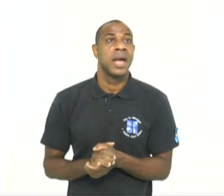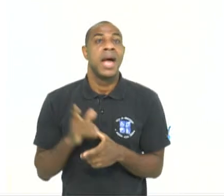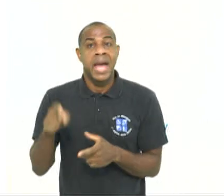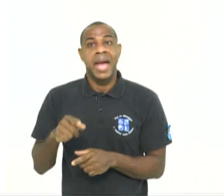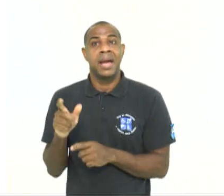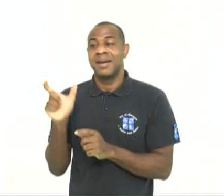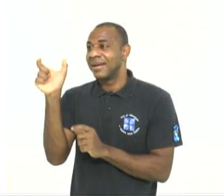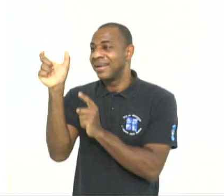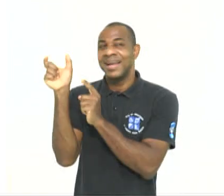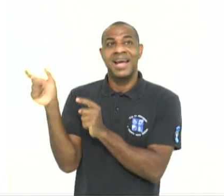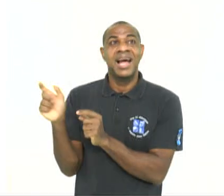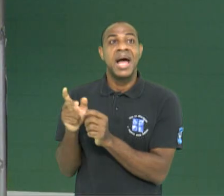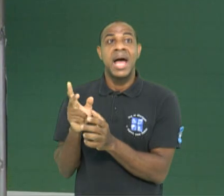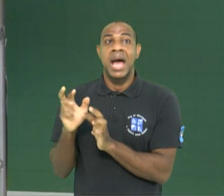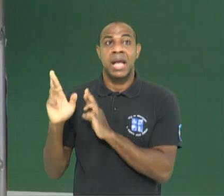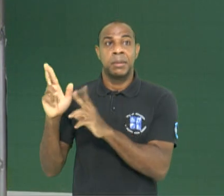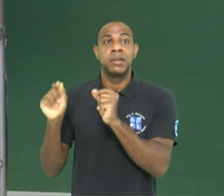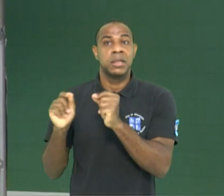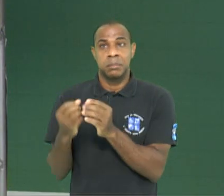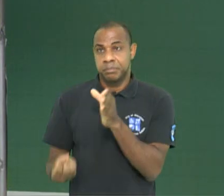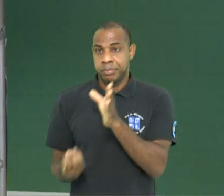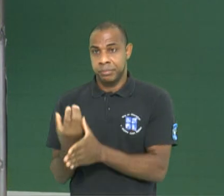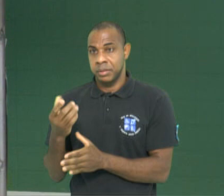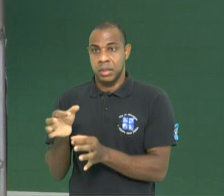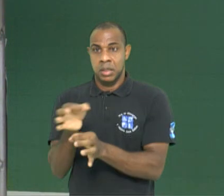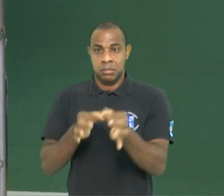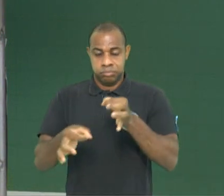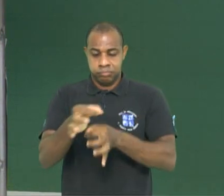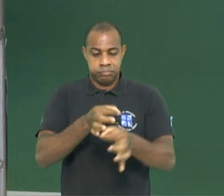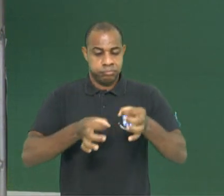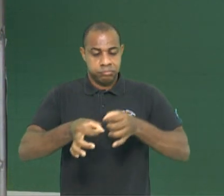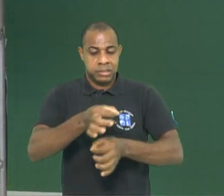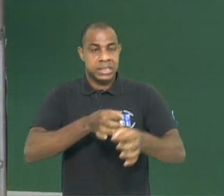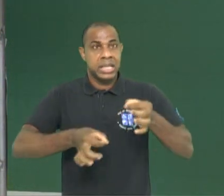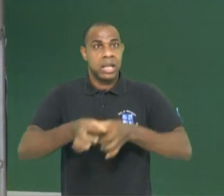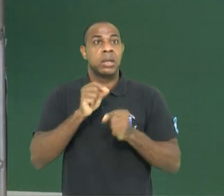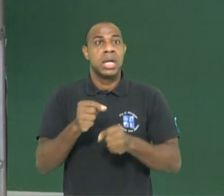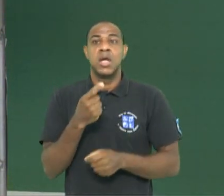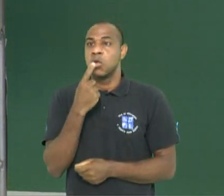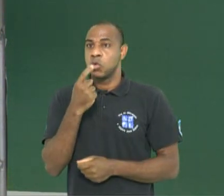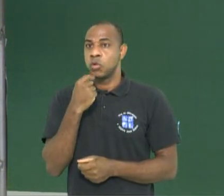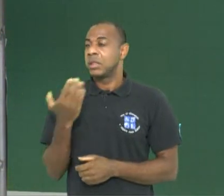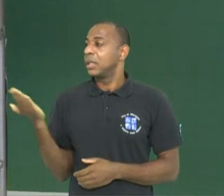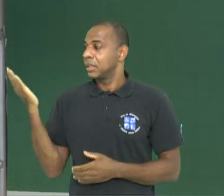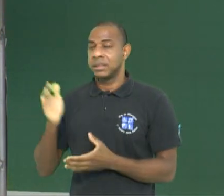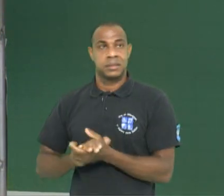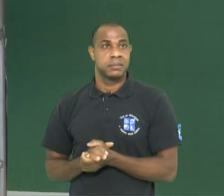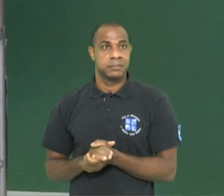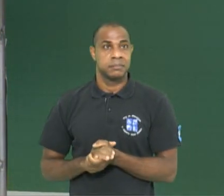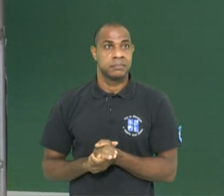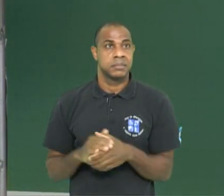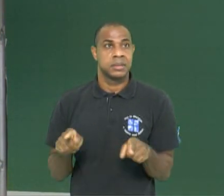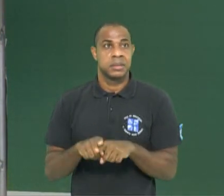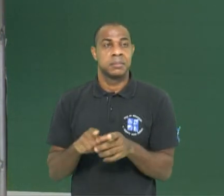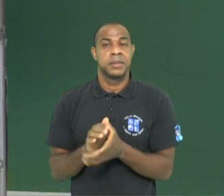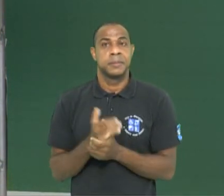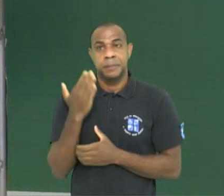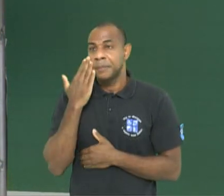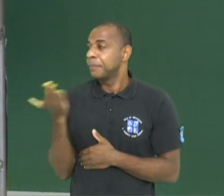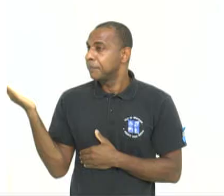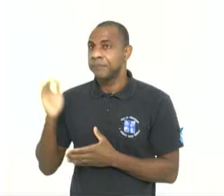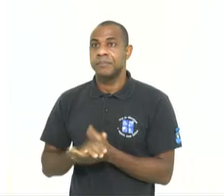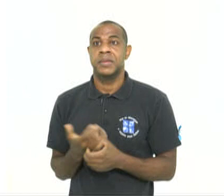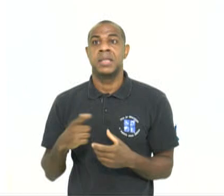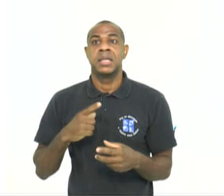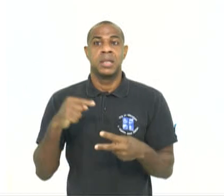então, basicamente pela produção de células do sangue, Um dos elementos figurados do sangue, como a gente vai ver melhor isso aí. Há